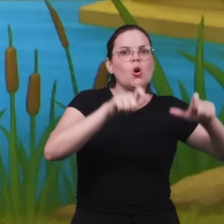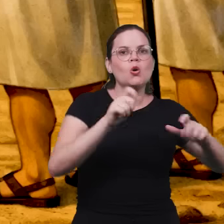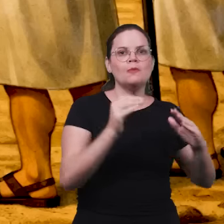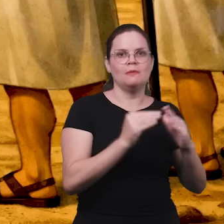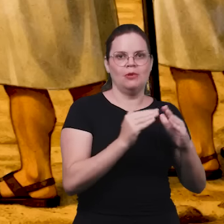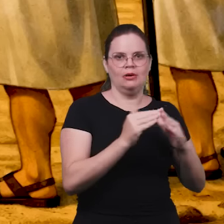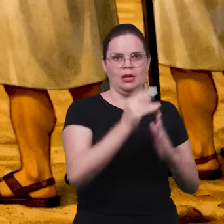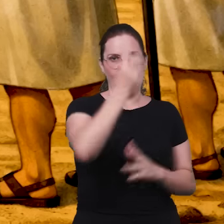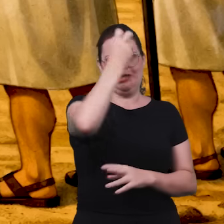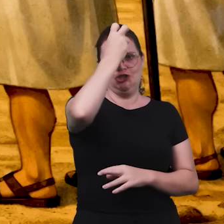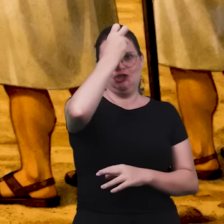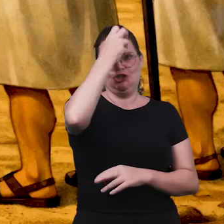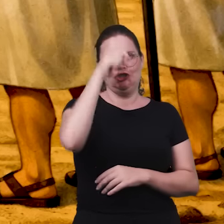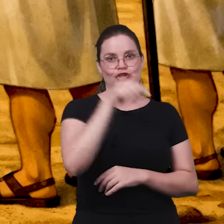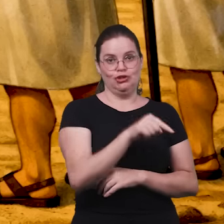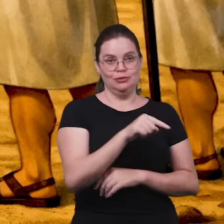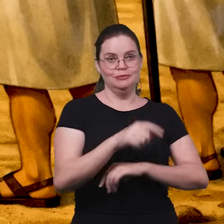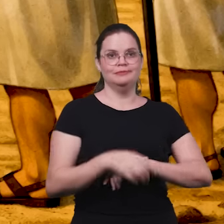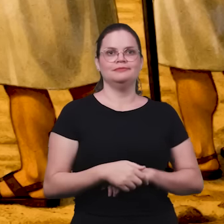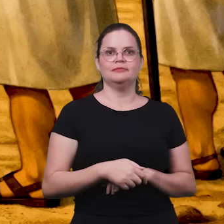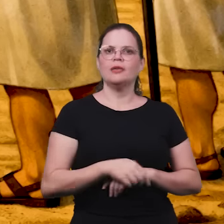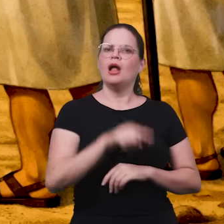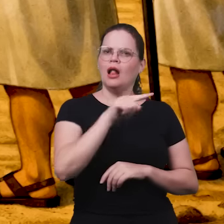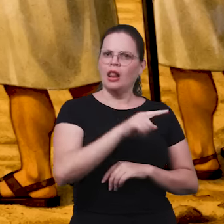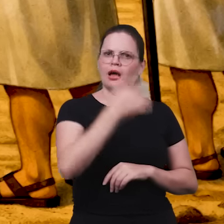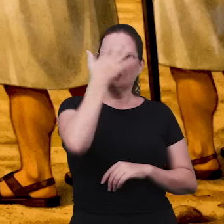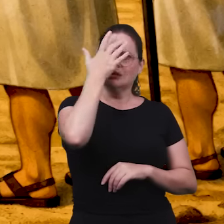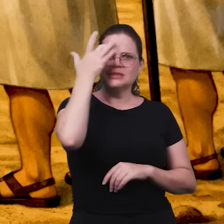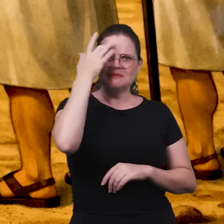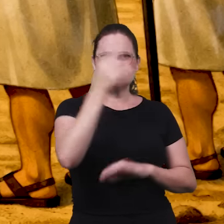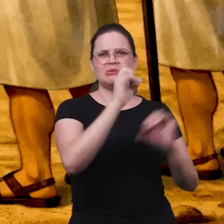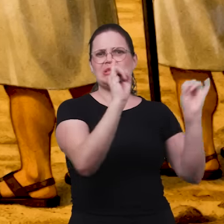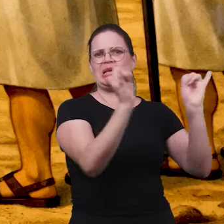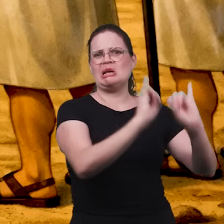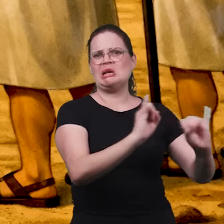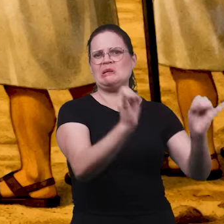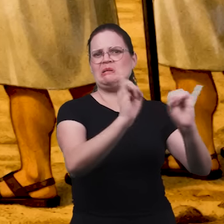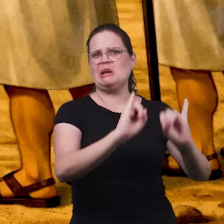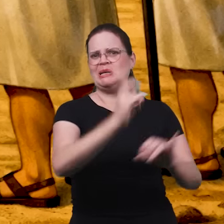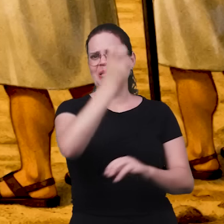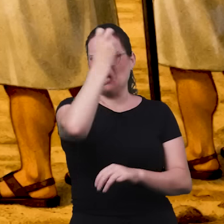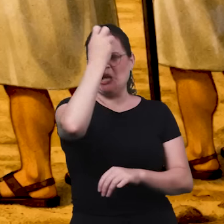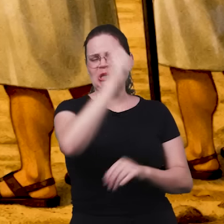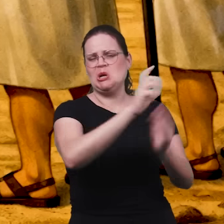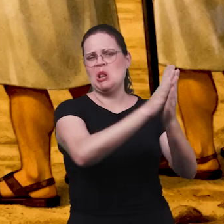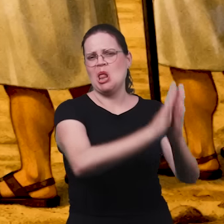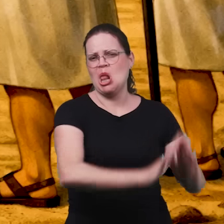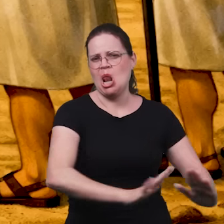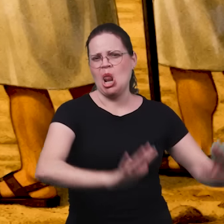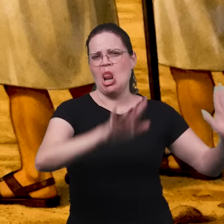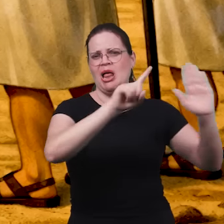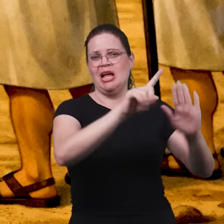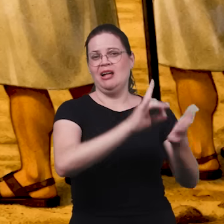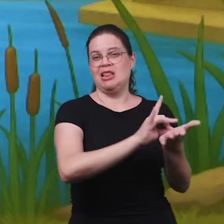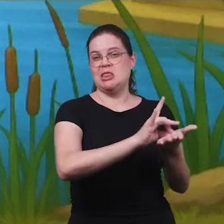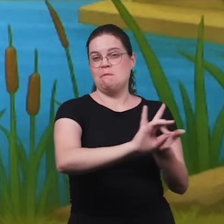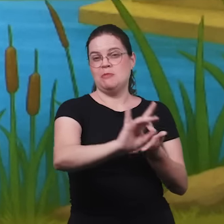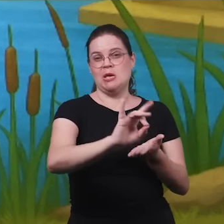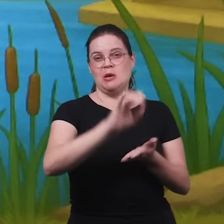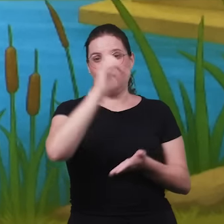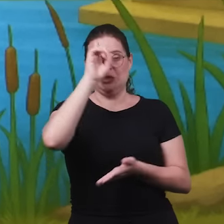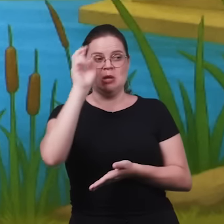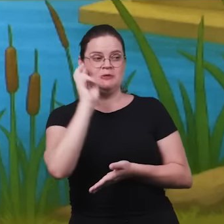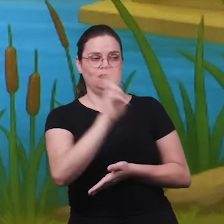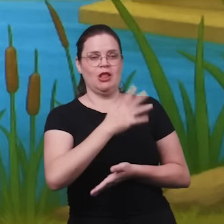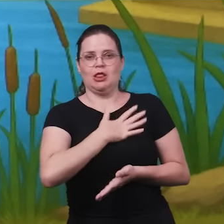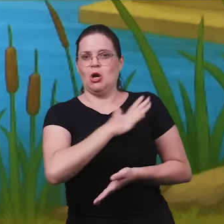Egito, num lugar onde as pessoas serviam a deuses de mentira e faziam tudo que não agradava a